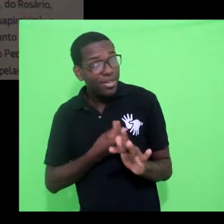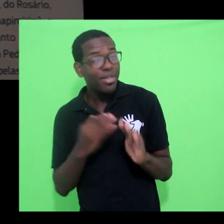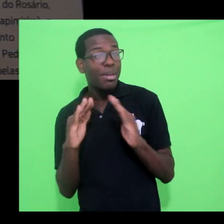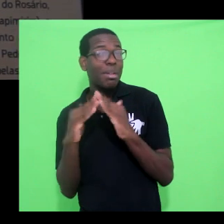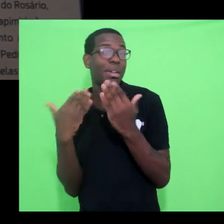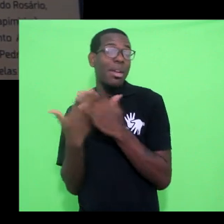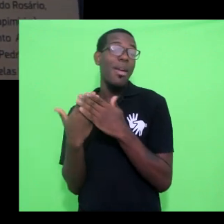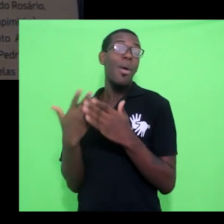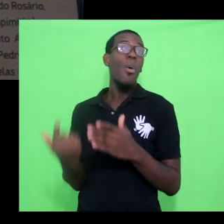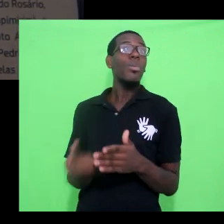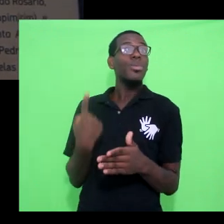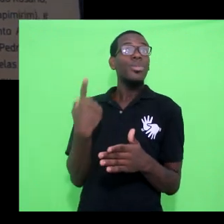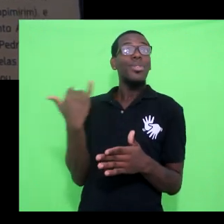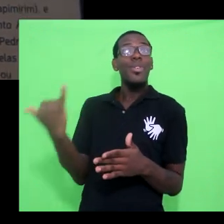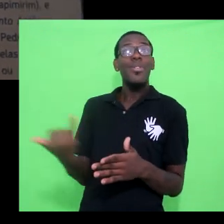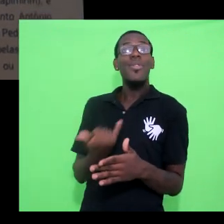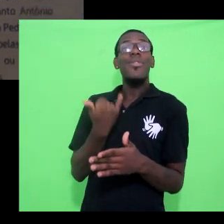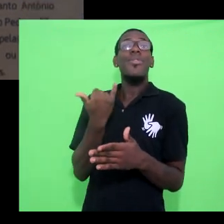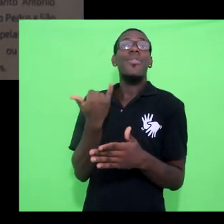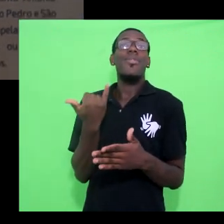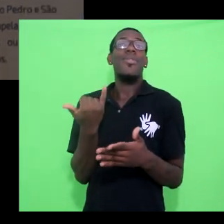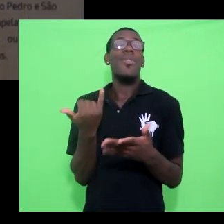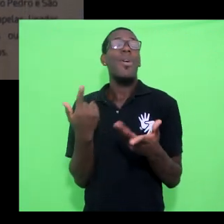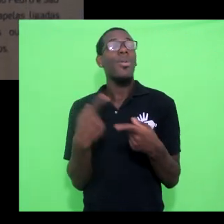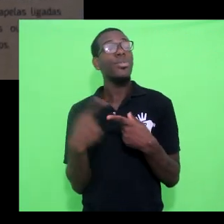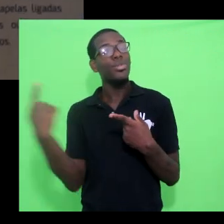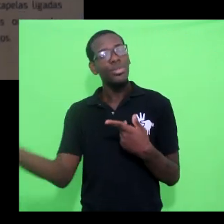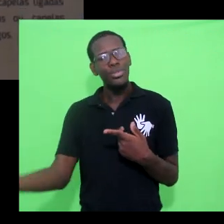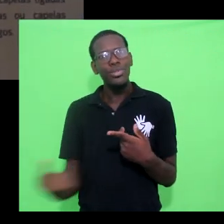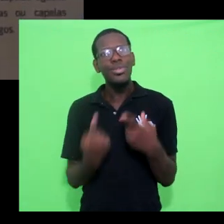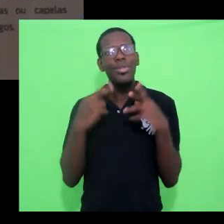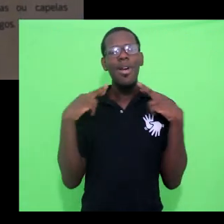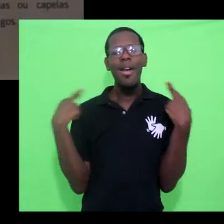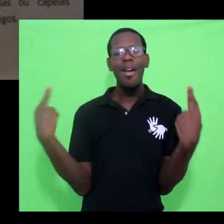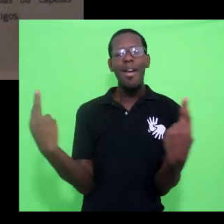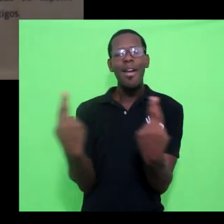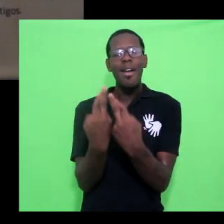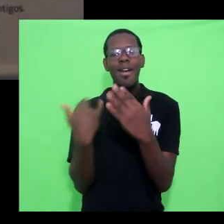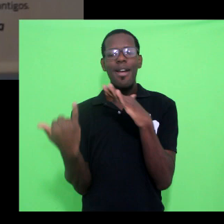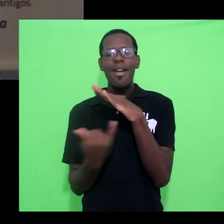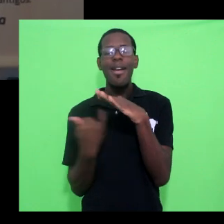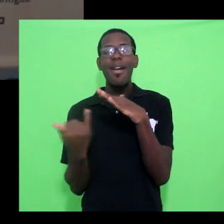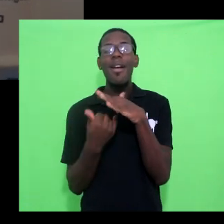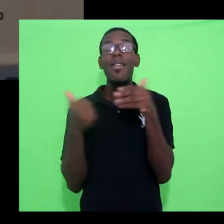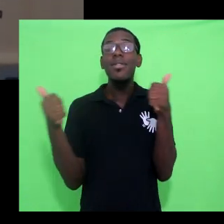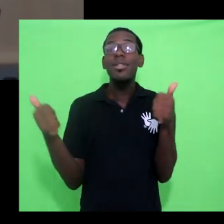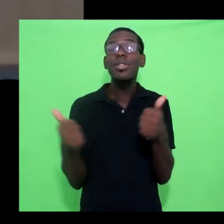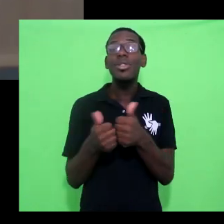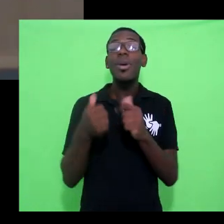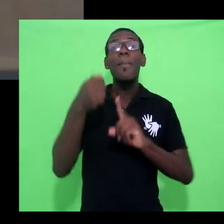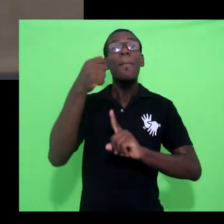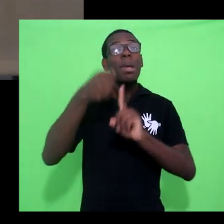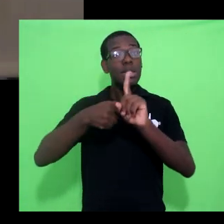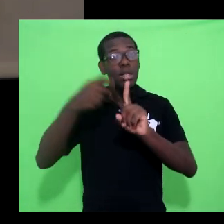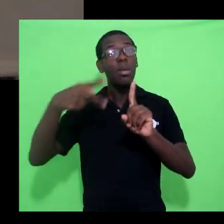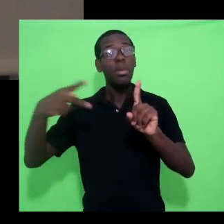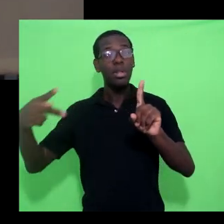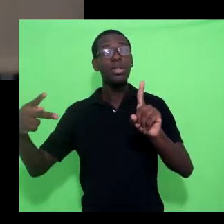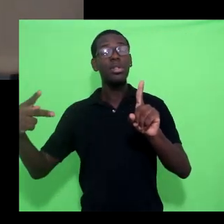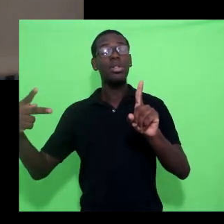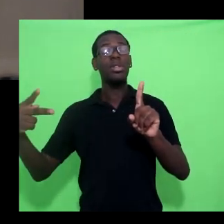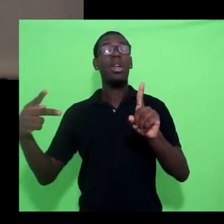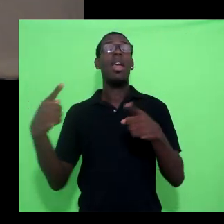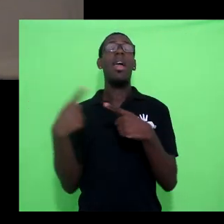E ele um dia falou assim, vendo o nosso interesse, nos convidou para uma reunião. O Instituto se reunia mensalmente lá no colégio, né,